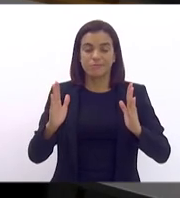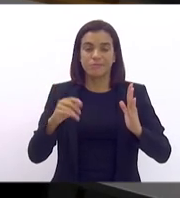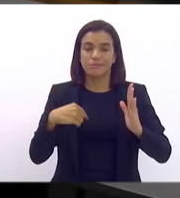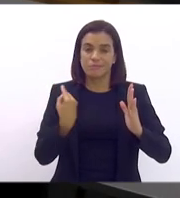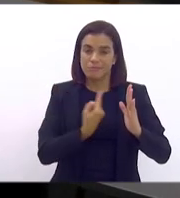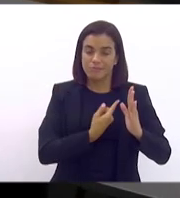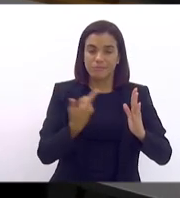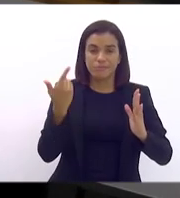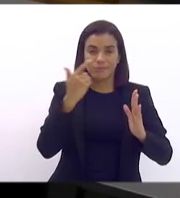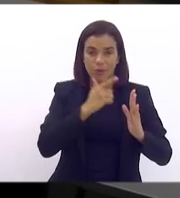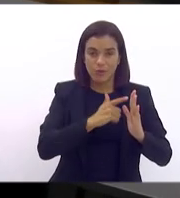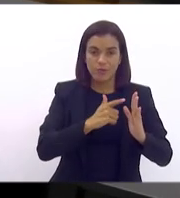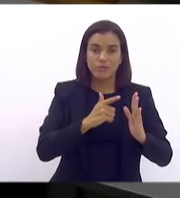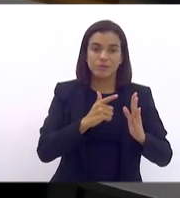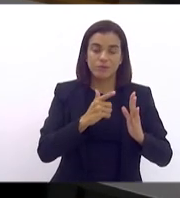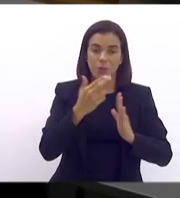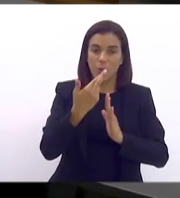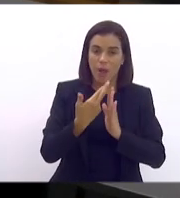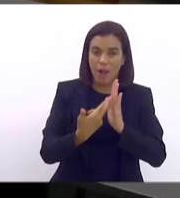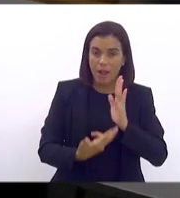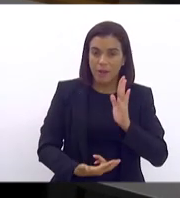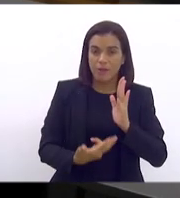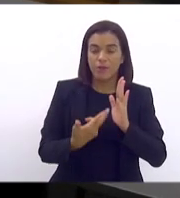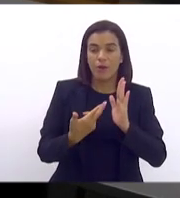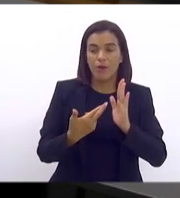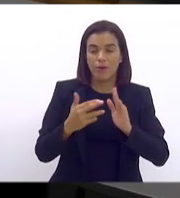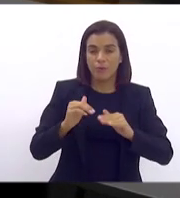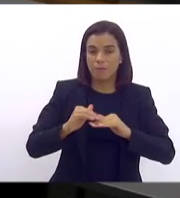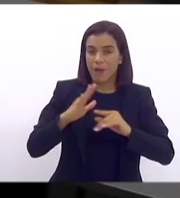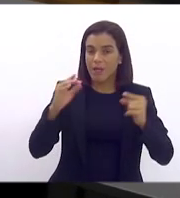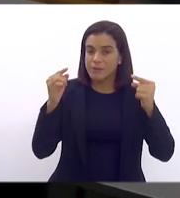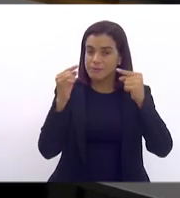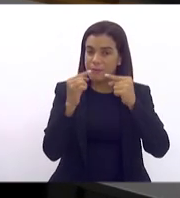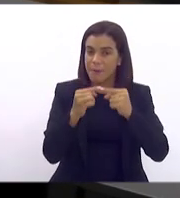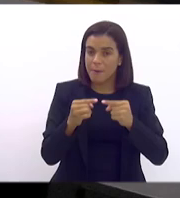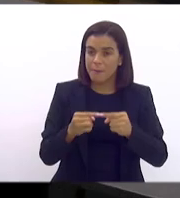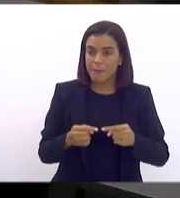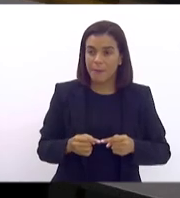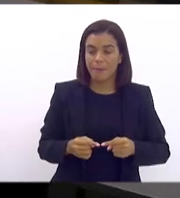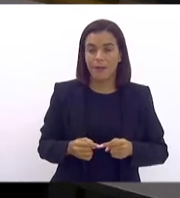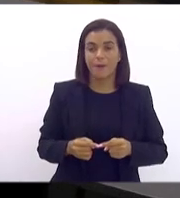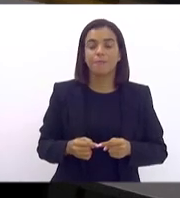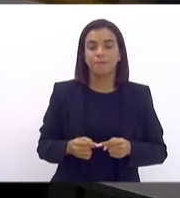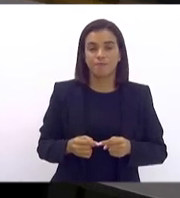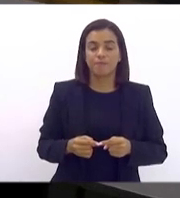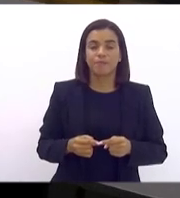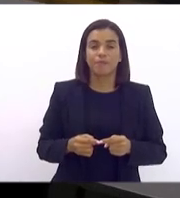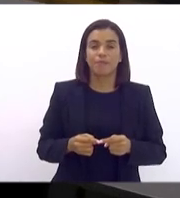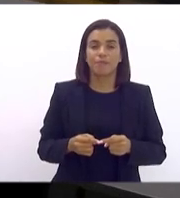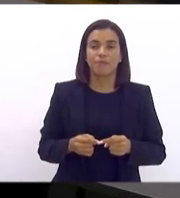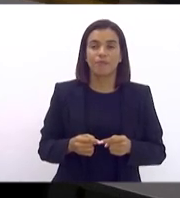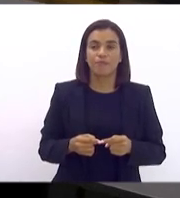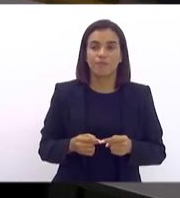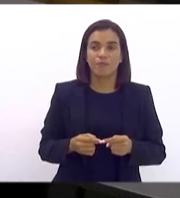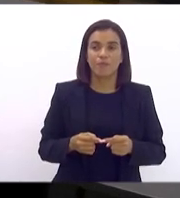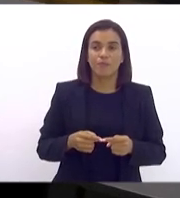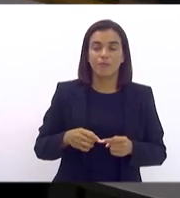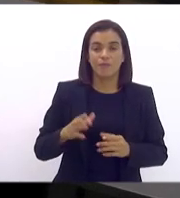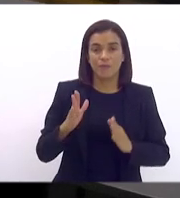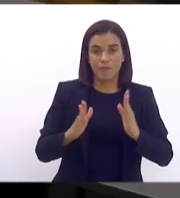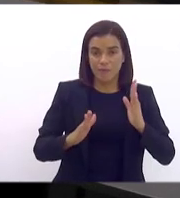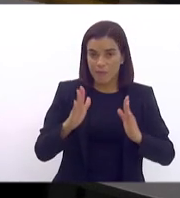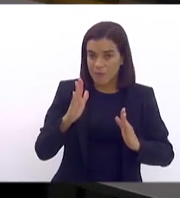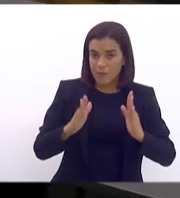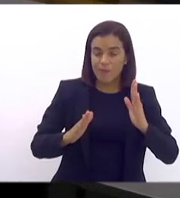possamos ter aí um relatório mais de acordo com tudo aquilo que vimos e ouvimos nesse período